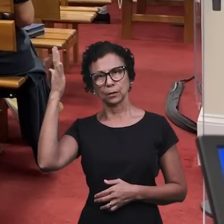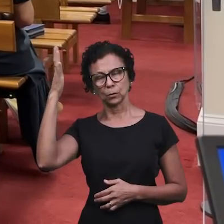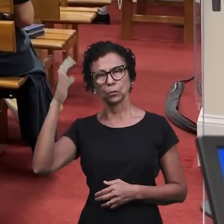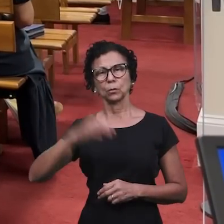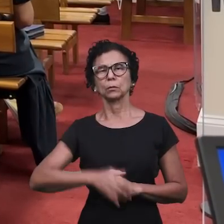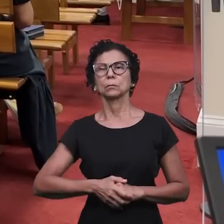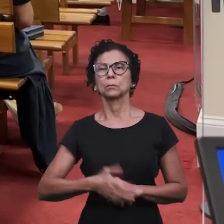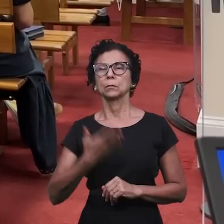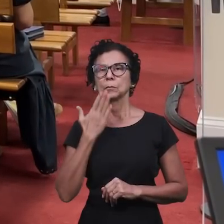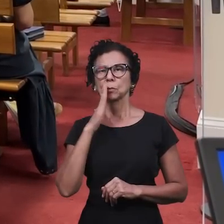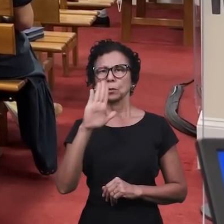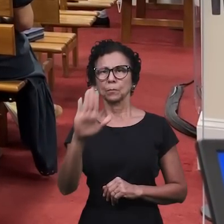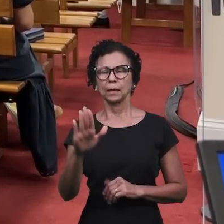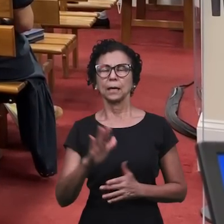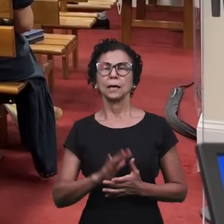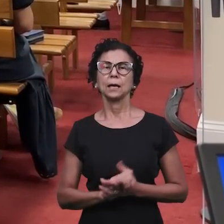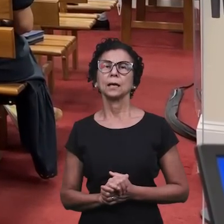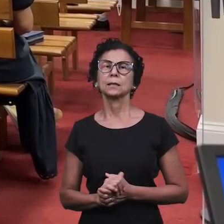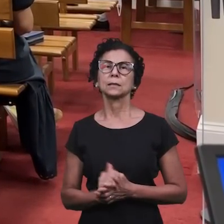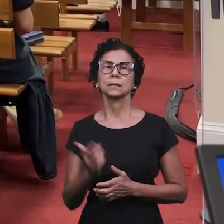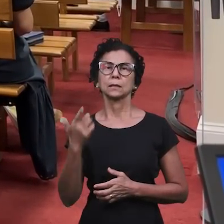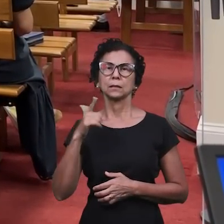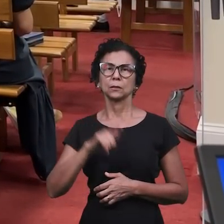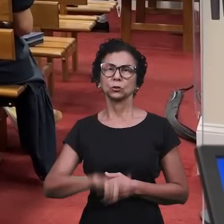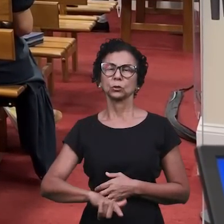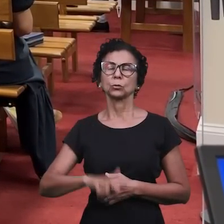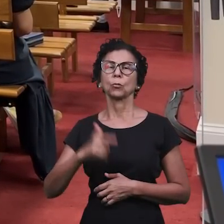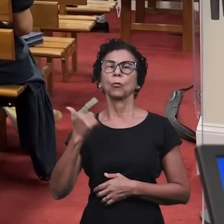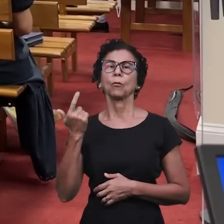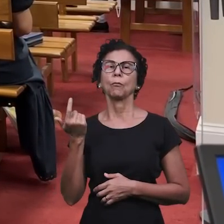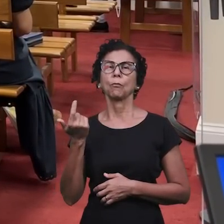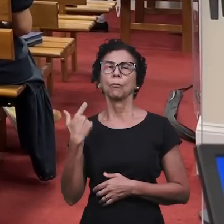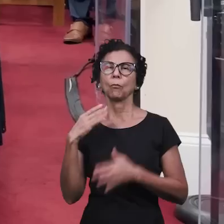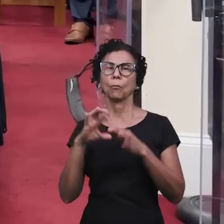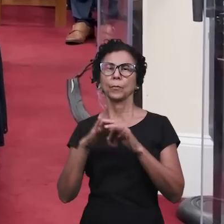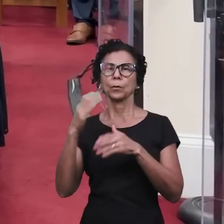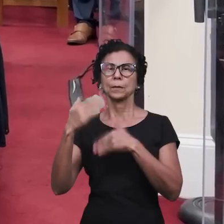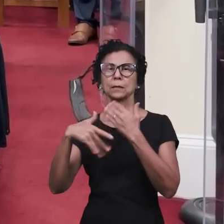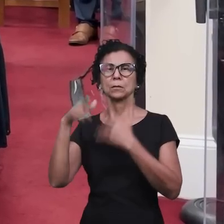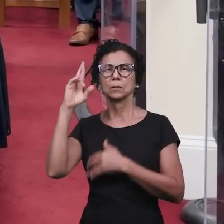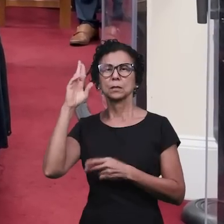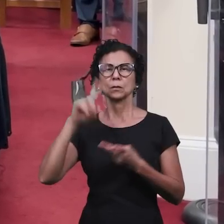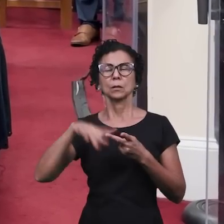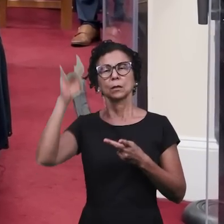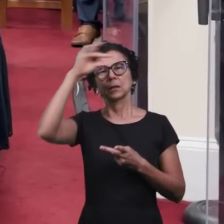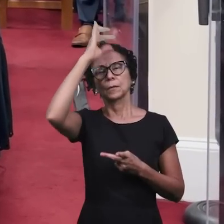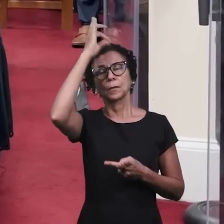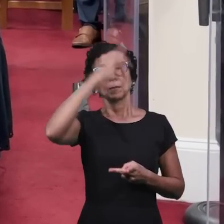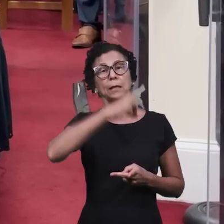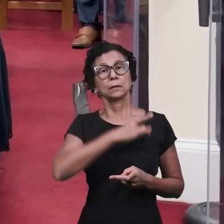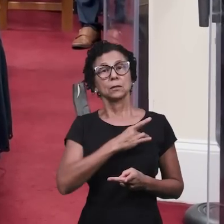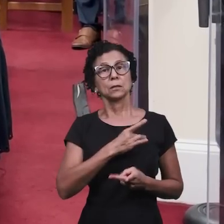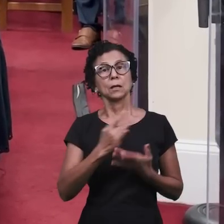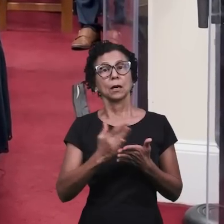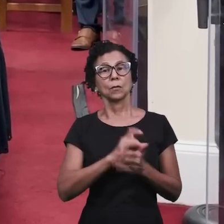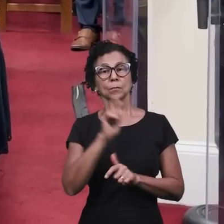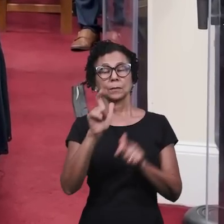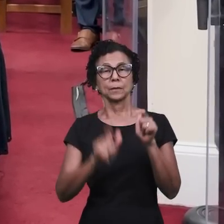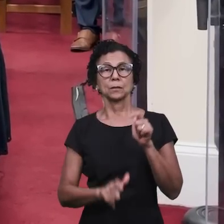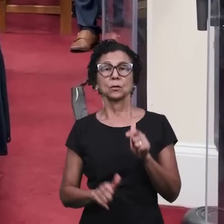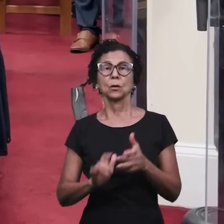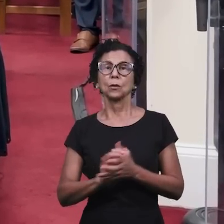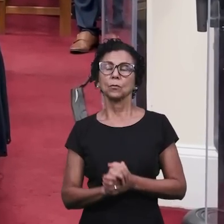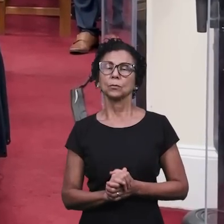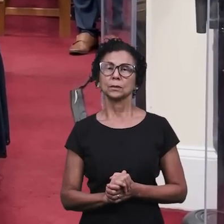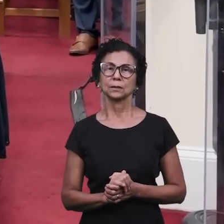com promessas de renovo e batismo com o Espírito Santo. Muitos foram profundamente tocados e alguns deram seus nomes para